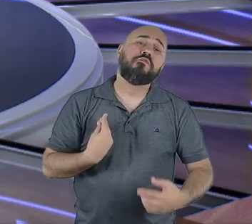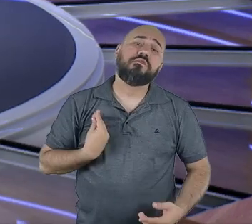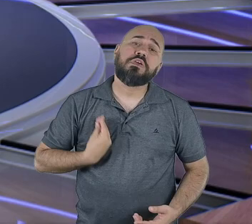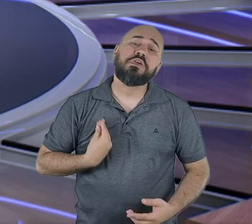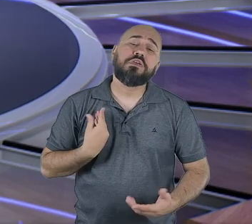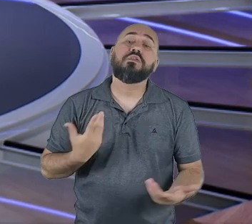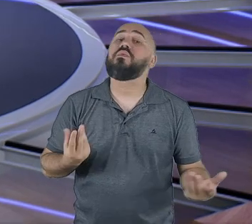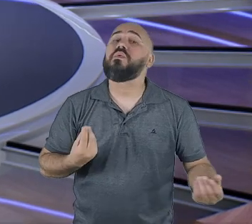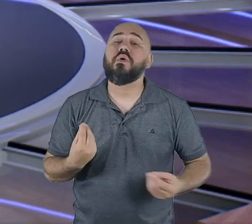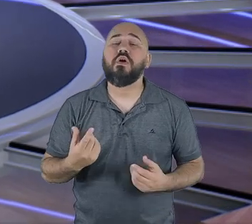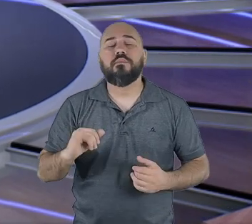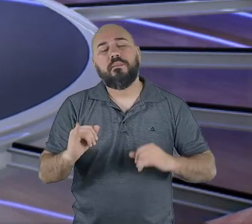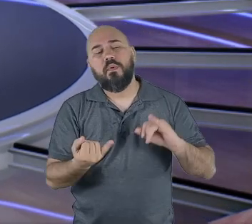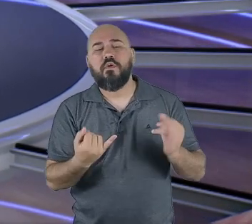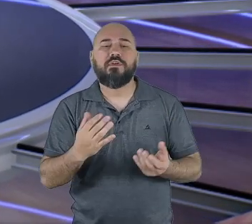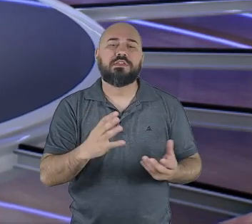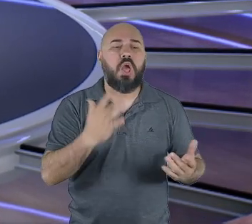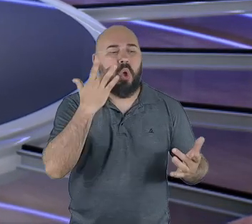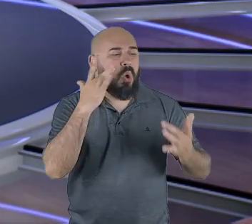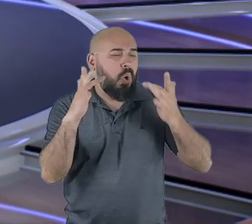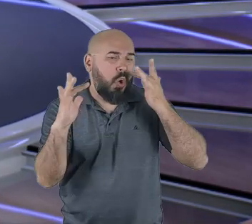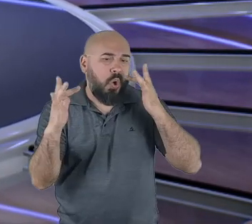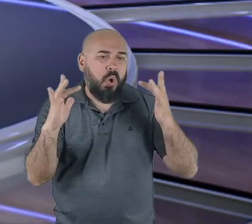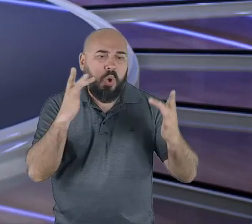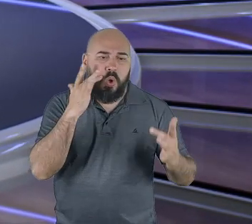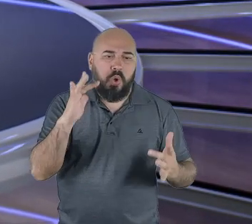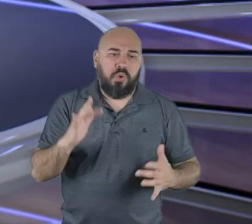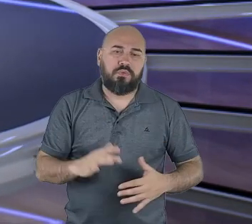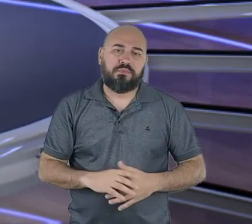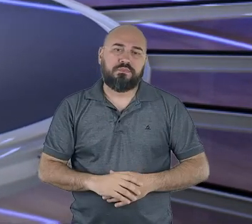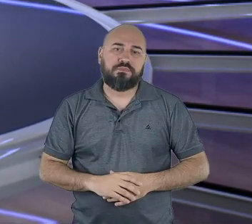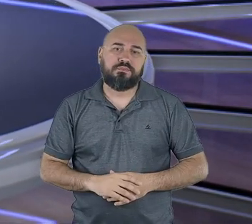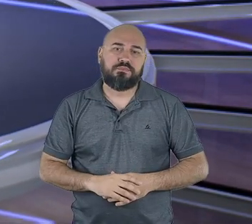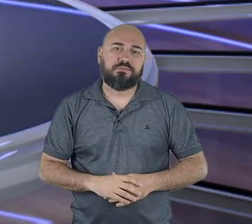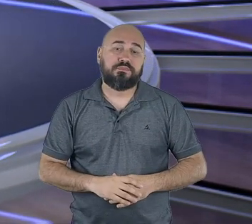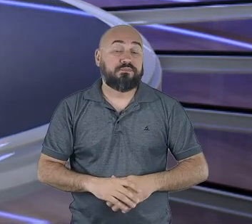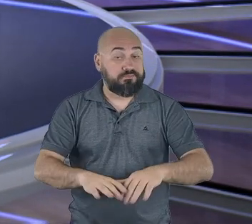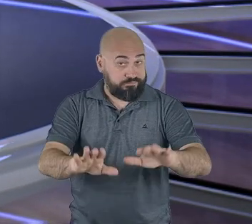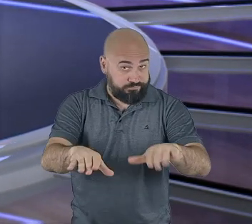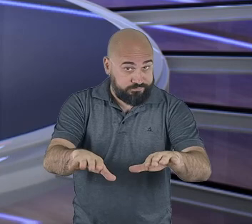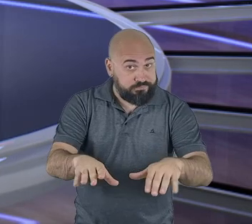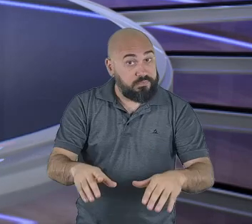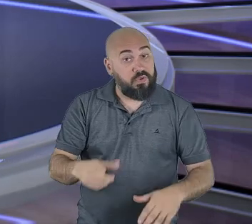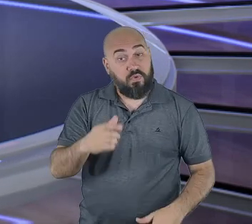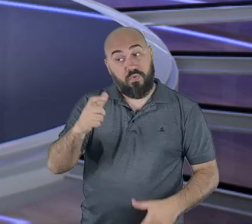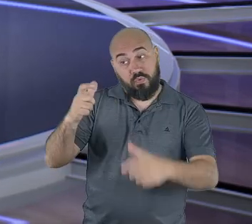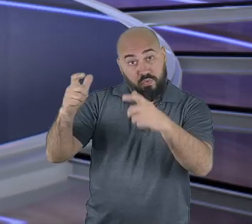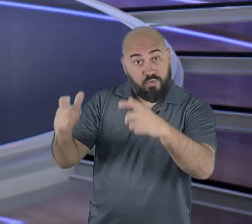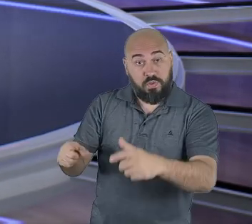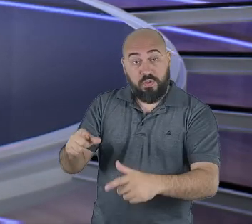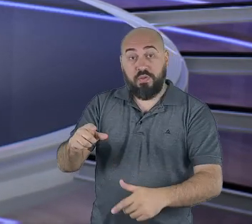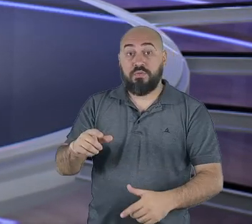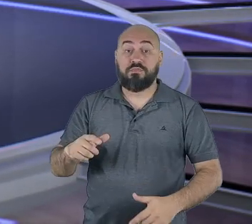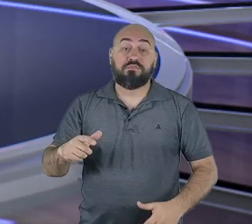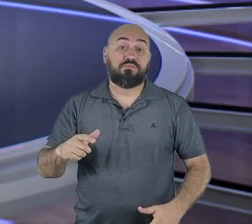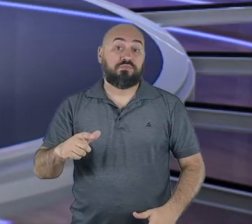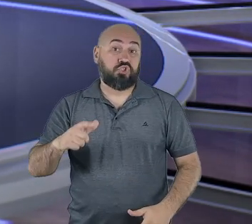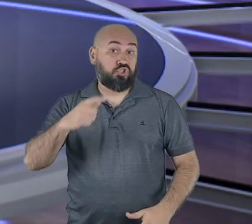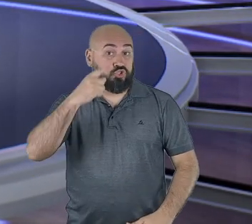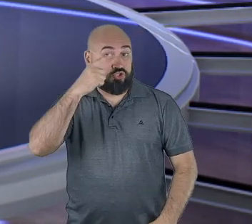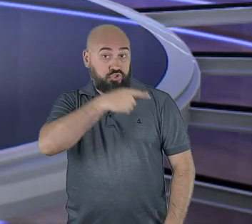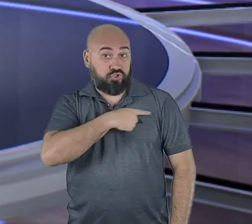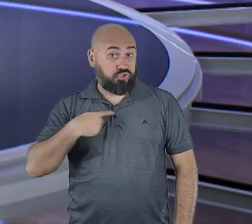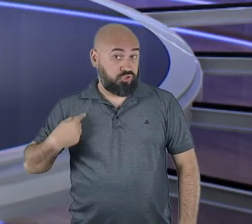É a mesma razão pela qual guerreiros terracota foram enterrados com o imperador da